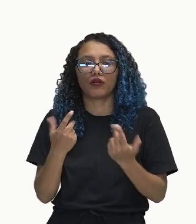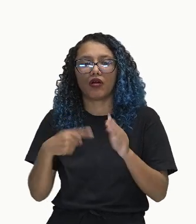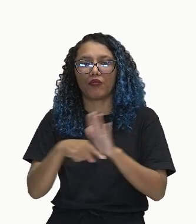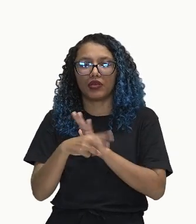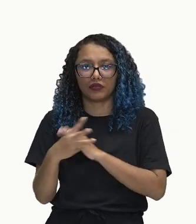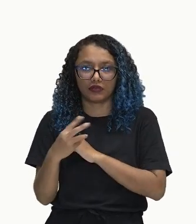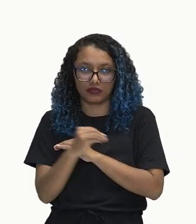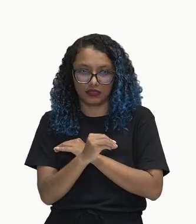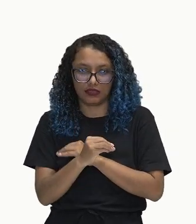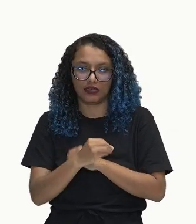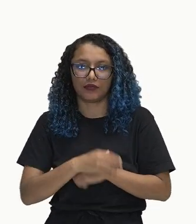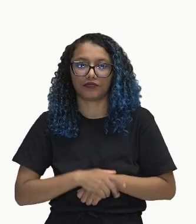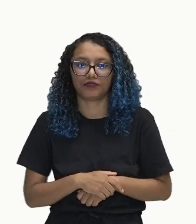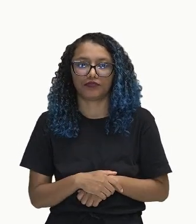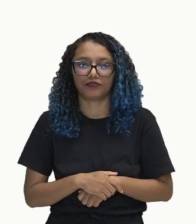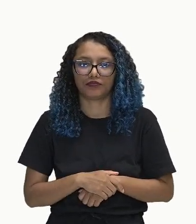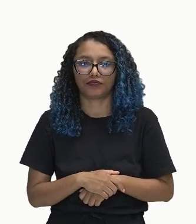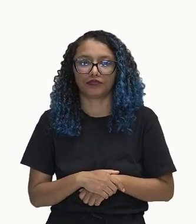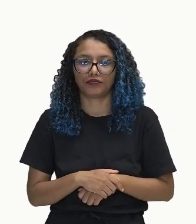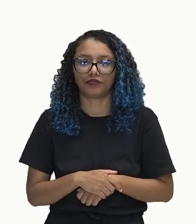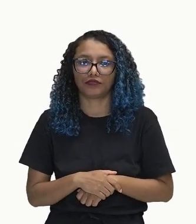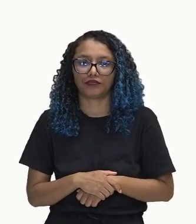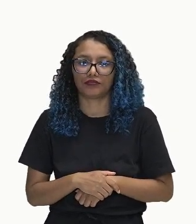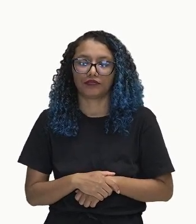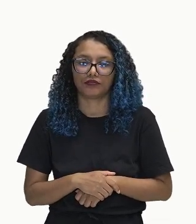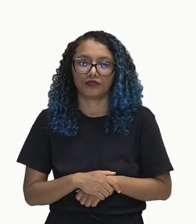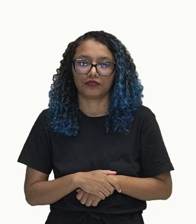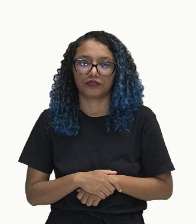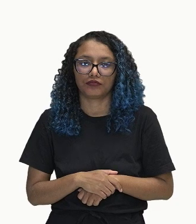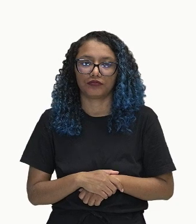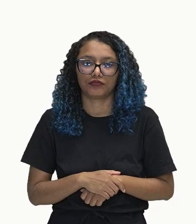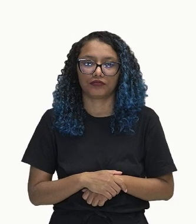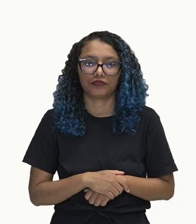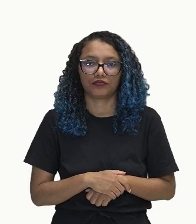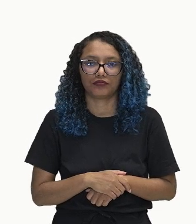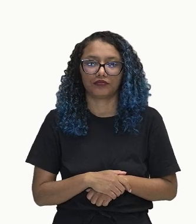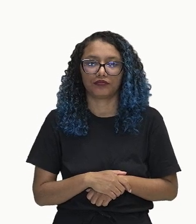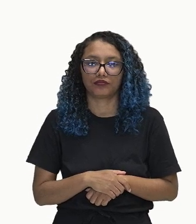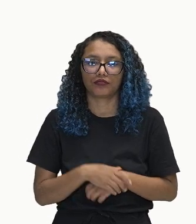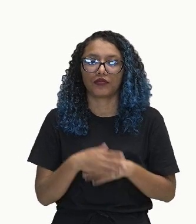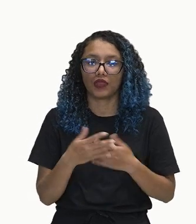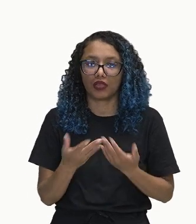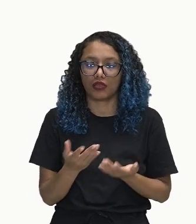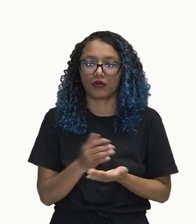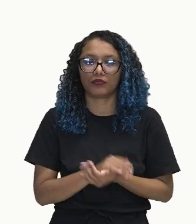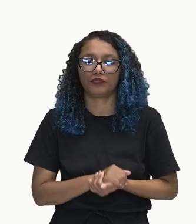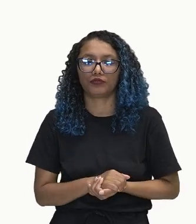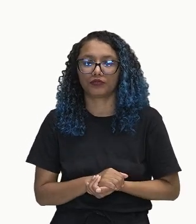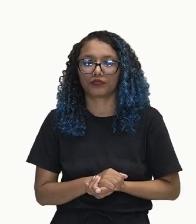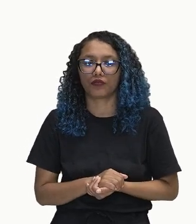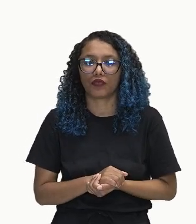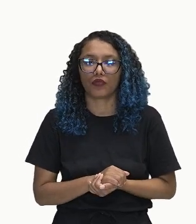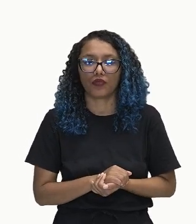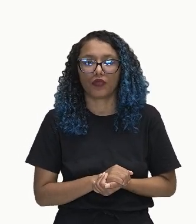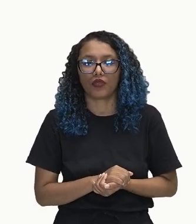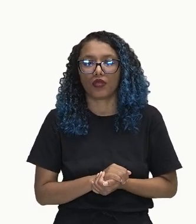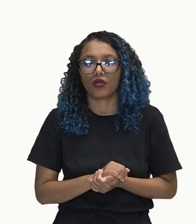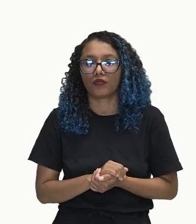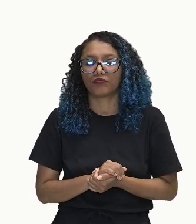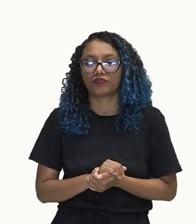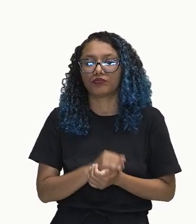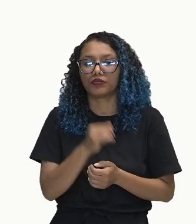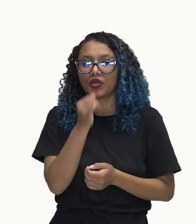menos 30, ok? Beleza. Como a multiplicação é 30, eu posso ter, por exemplo, 3 vezes